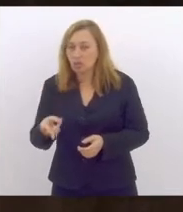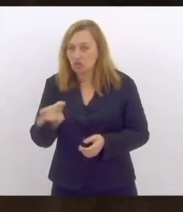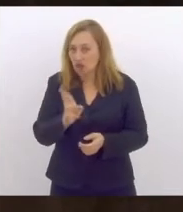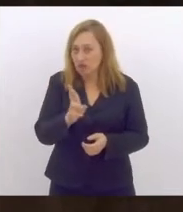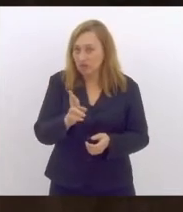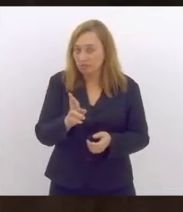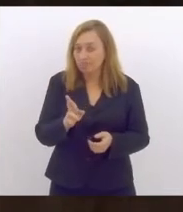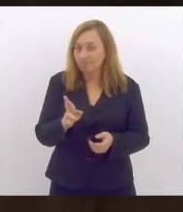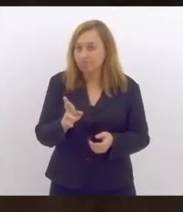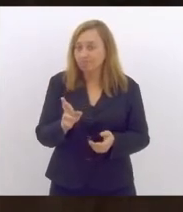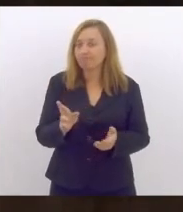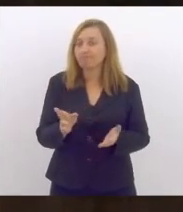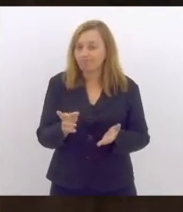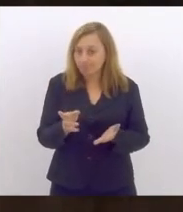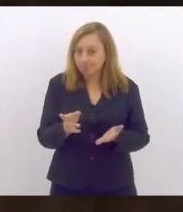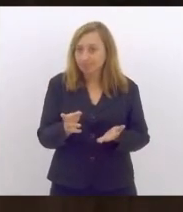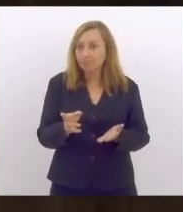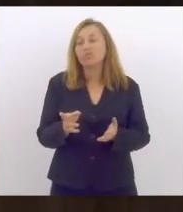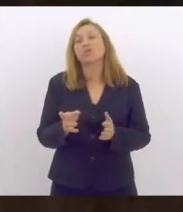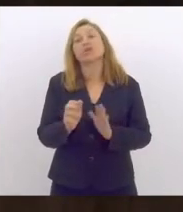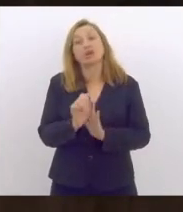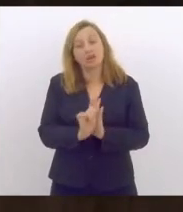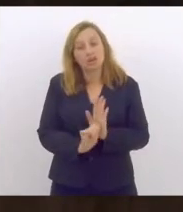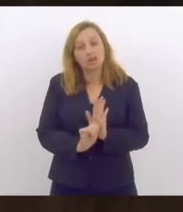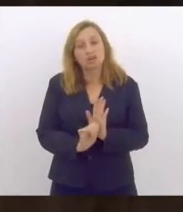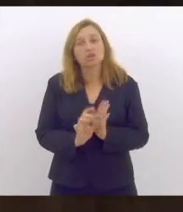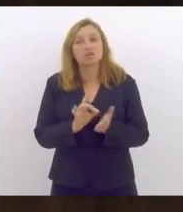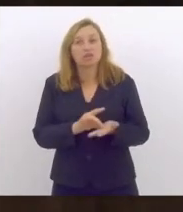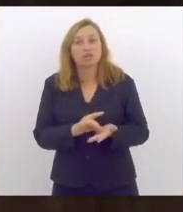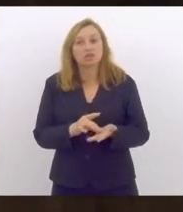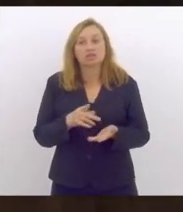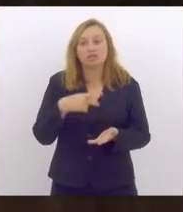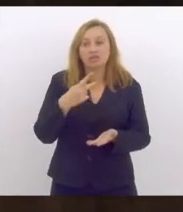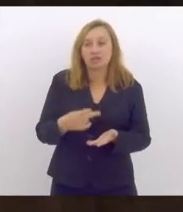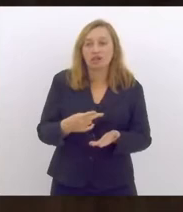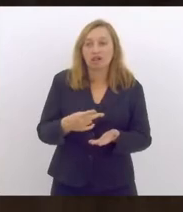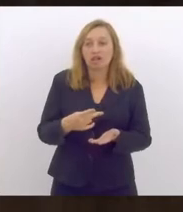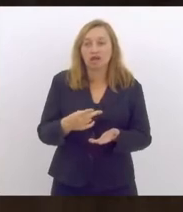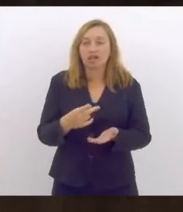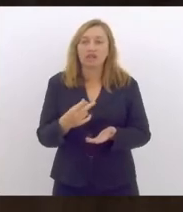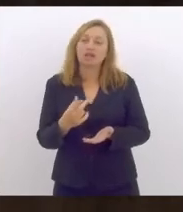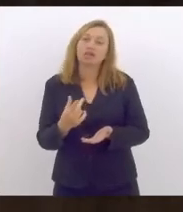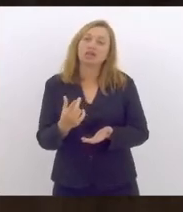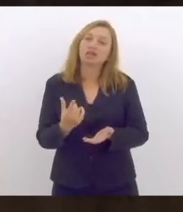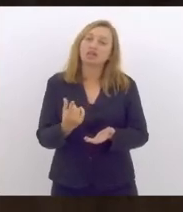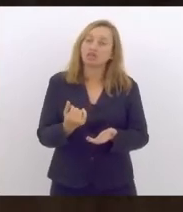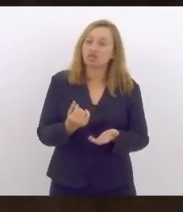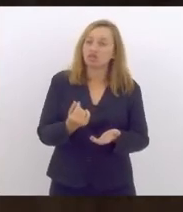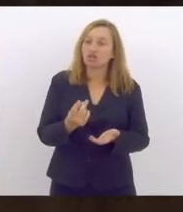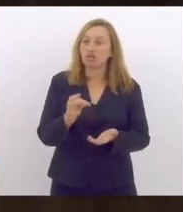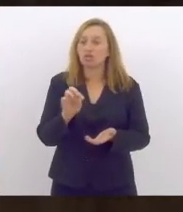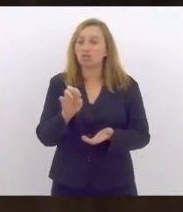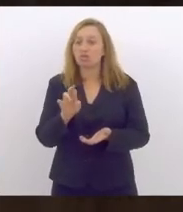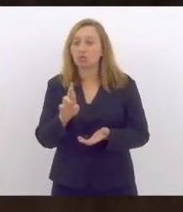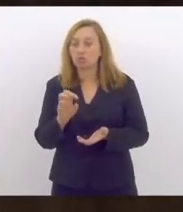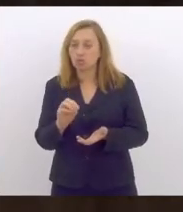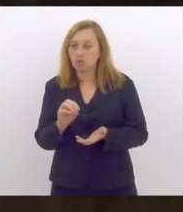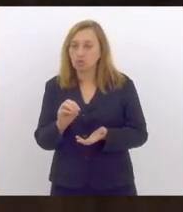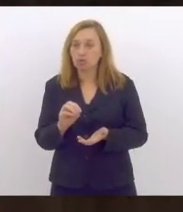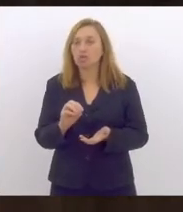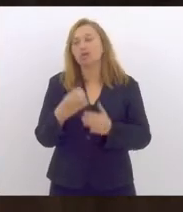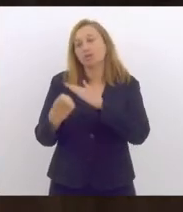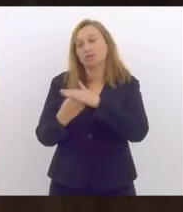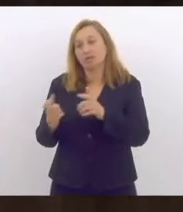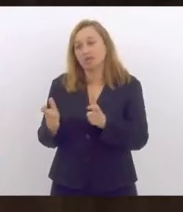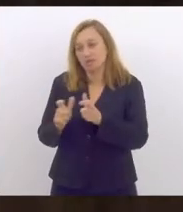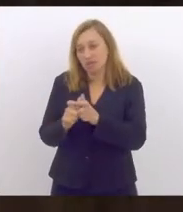reais. E a redação original fala em receita operacional bruta e cita empresa de